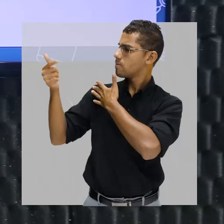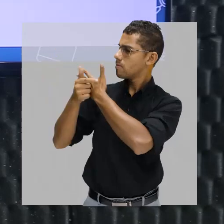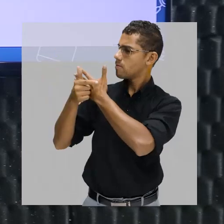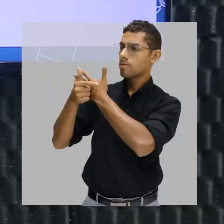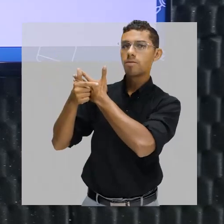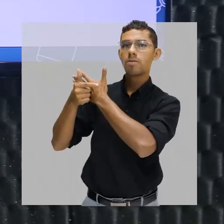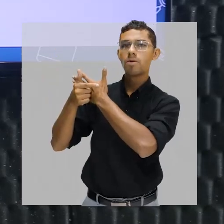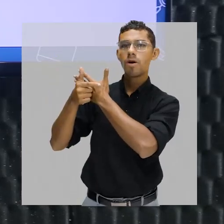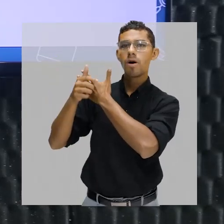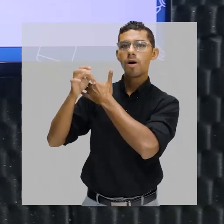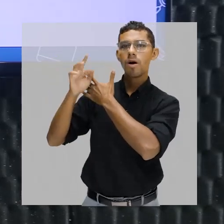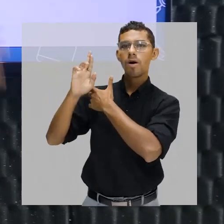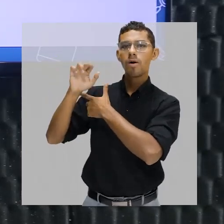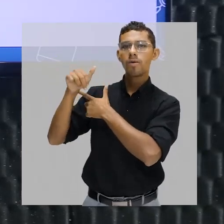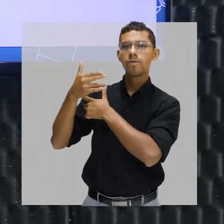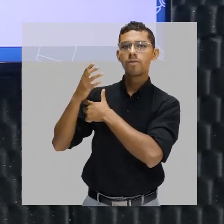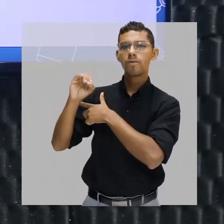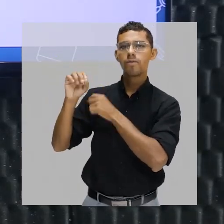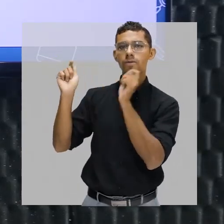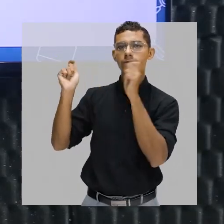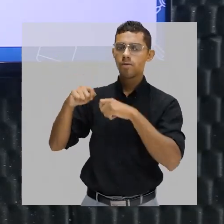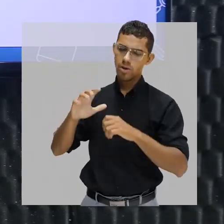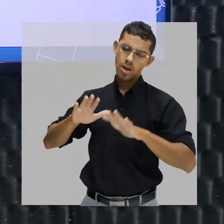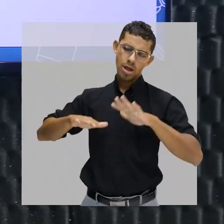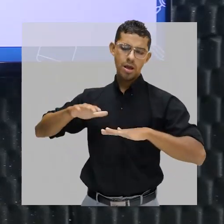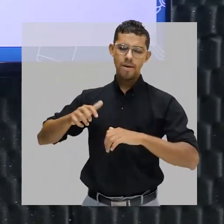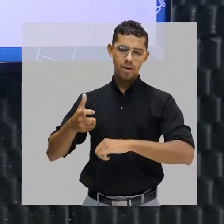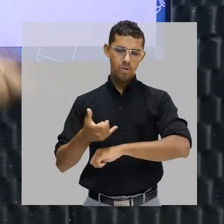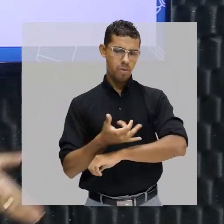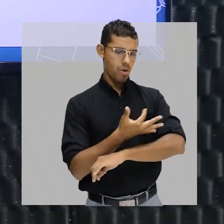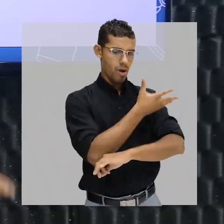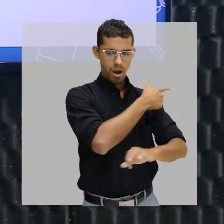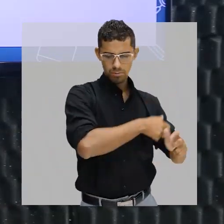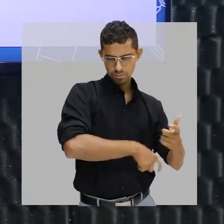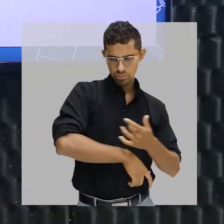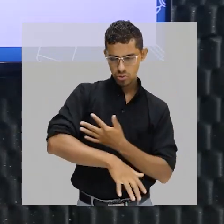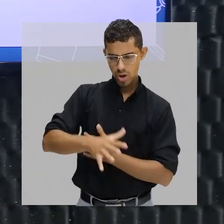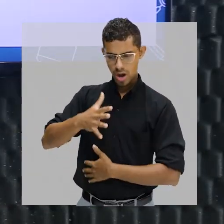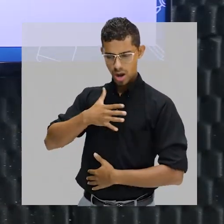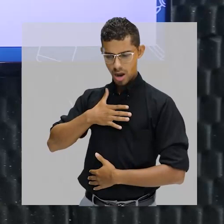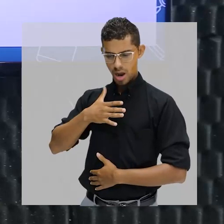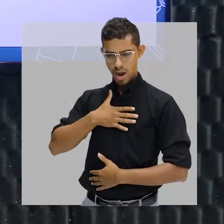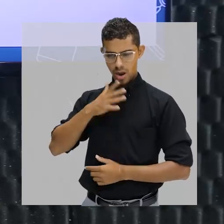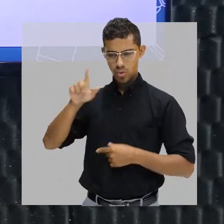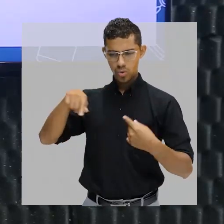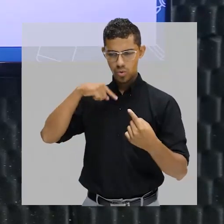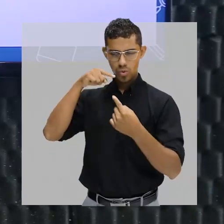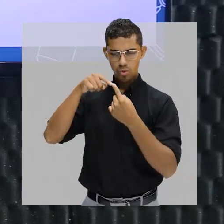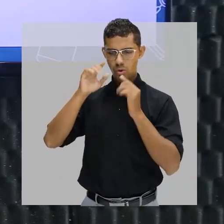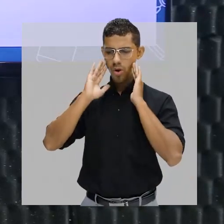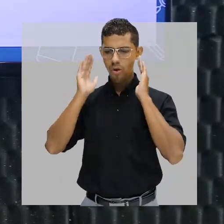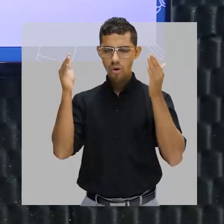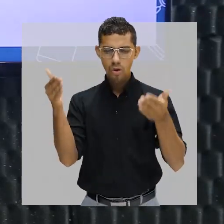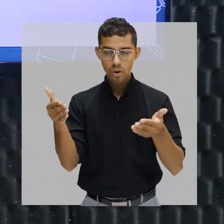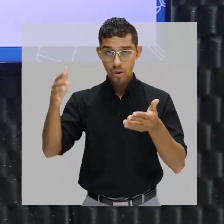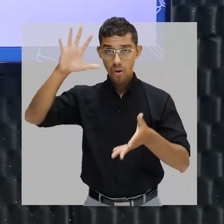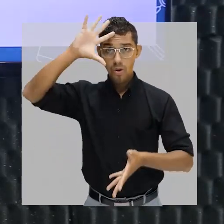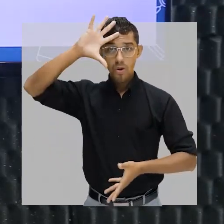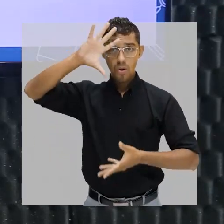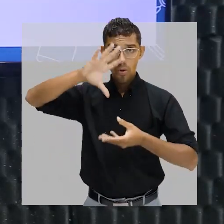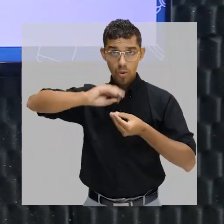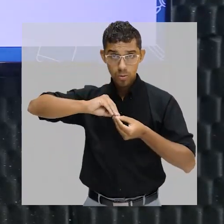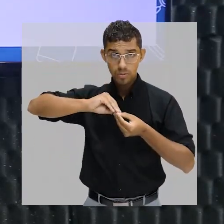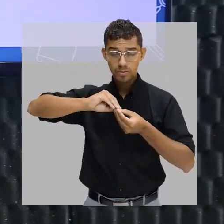ser de acordo com as minhas emoções, de acordo com o objetivo daquilo que eu quero falar. Mas antes disso, olha só, recapitulando aqui os